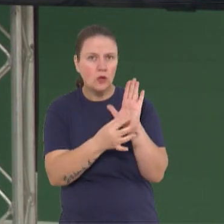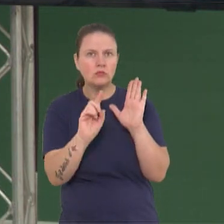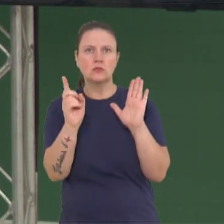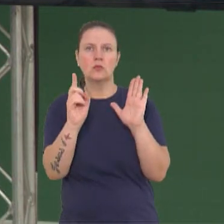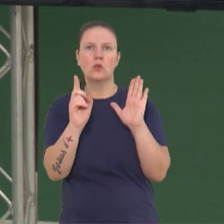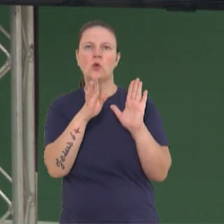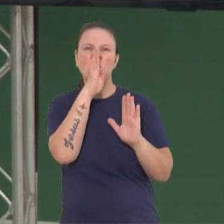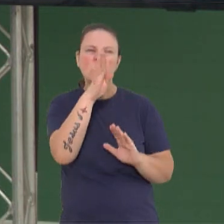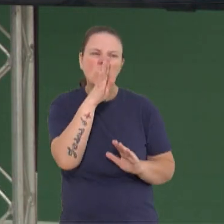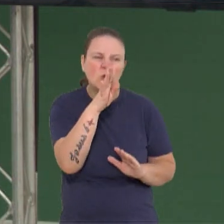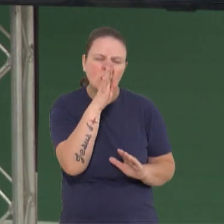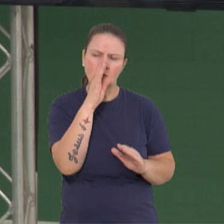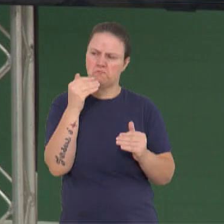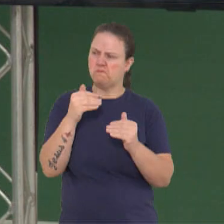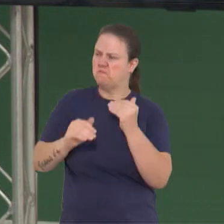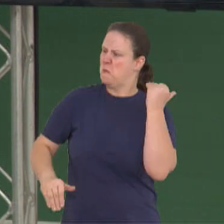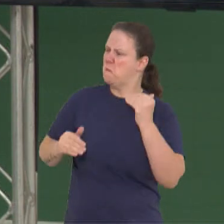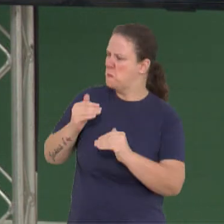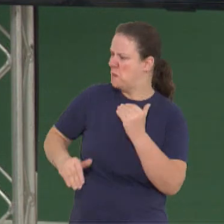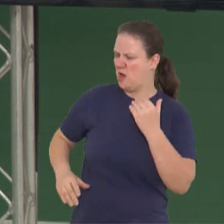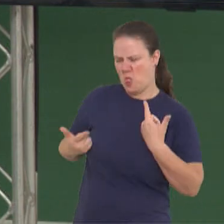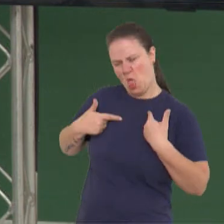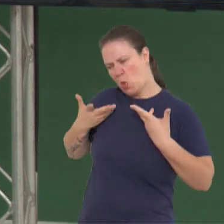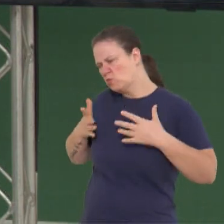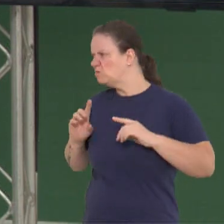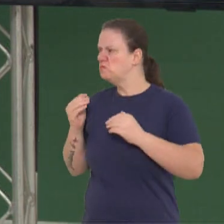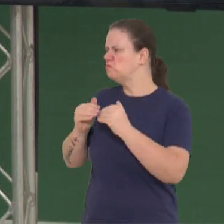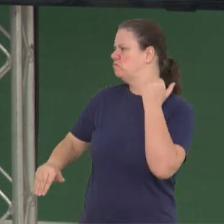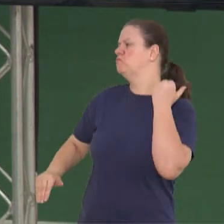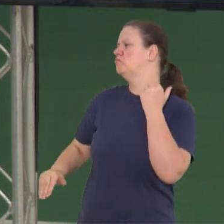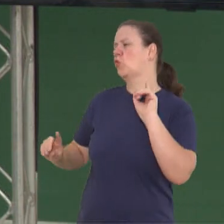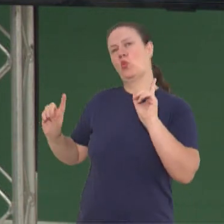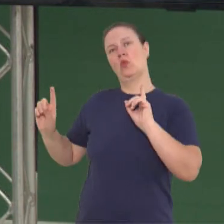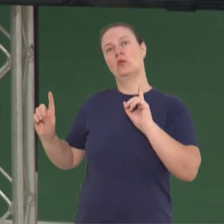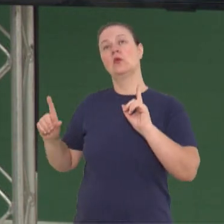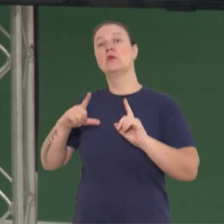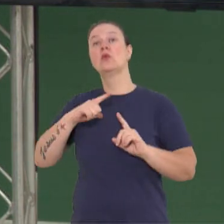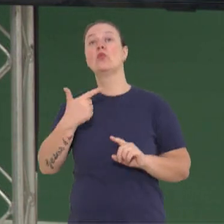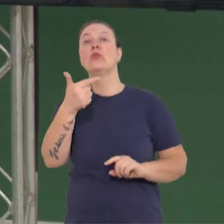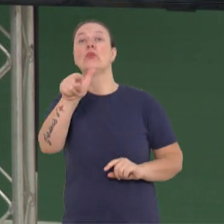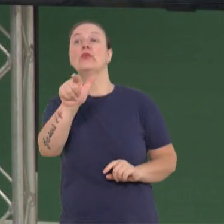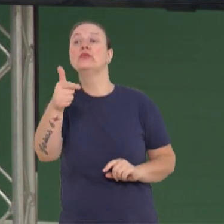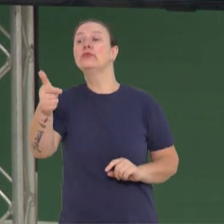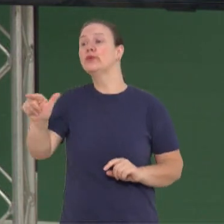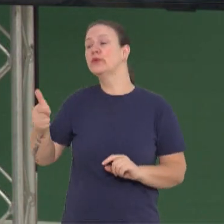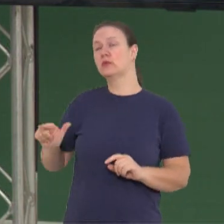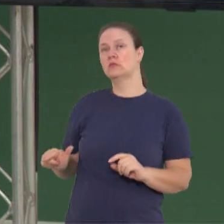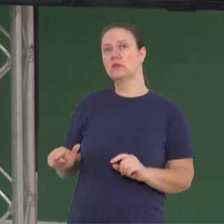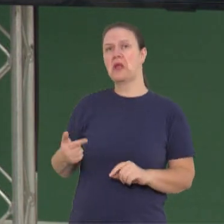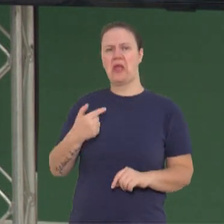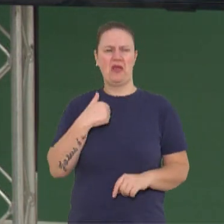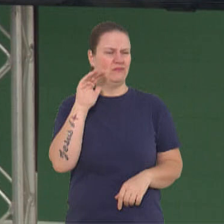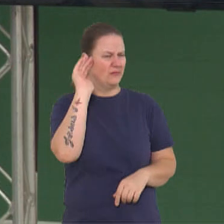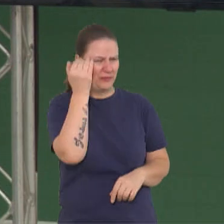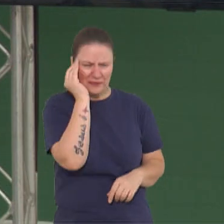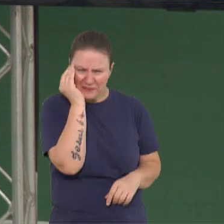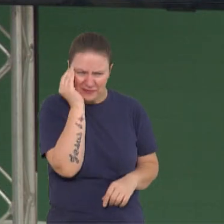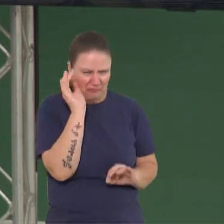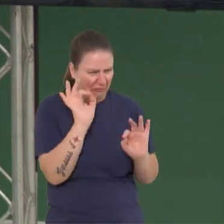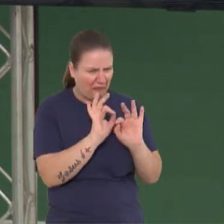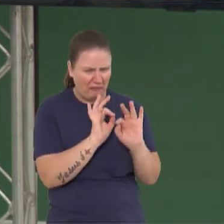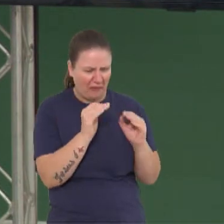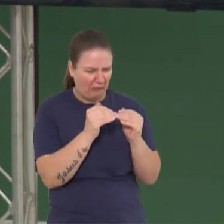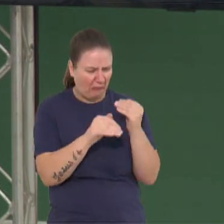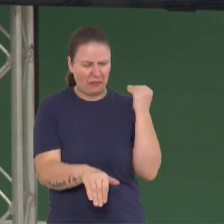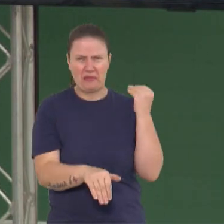isso, discordo dessa ideia do Heráclito. Ou de outro pré-socrático também, não entendi isso do Tales, discordo